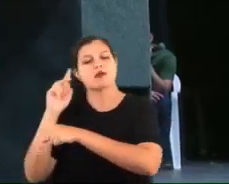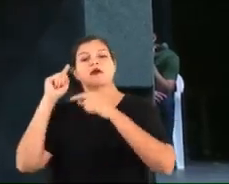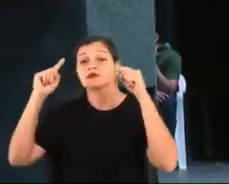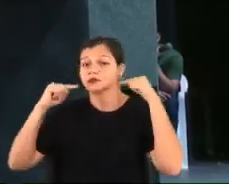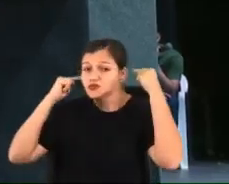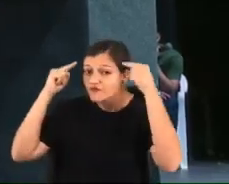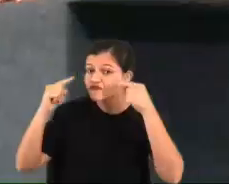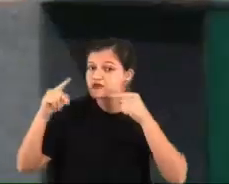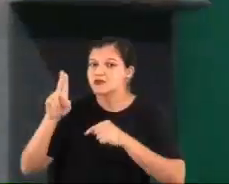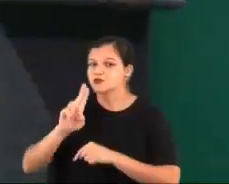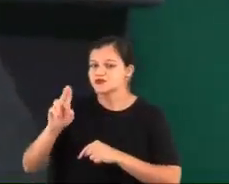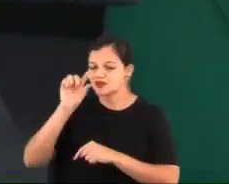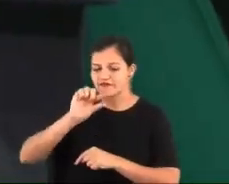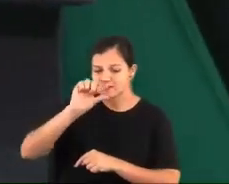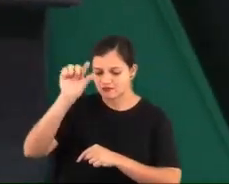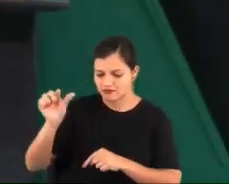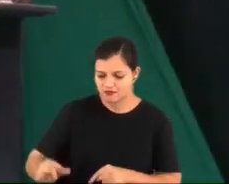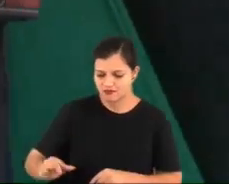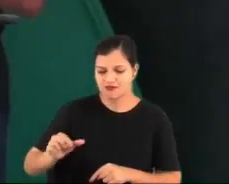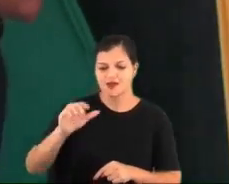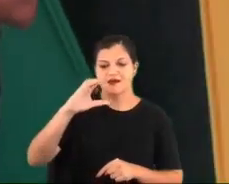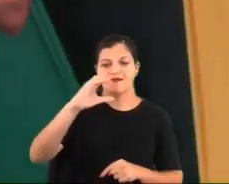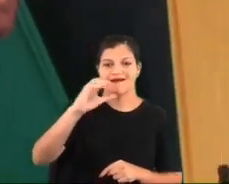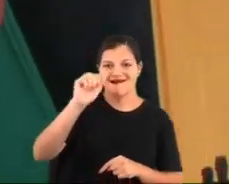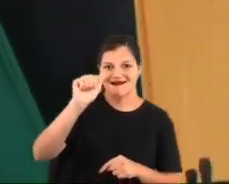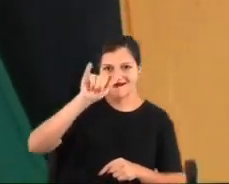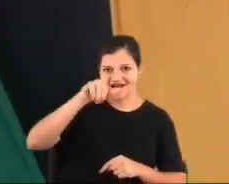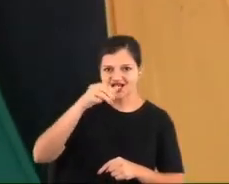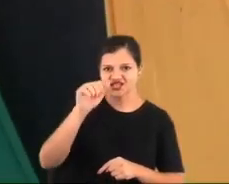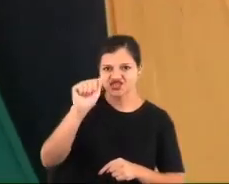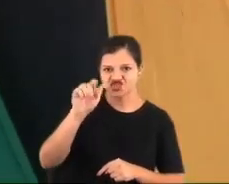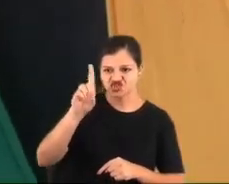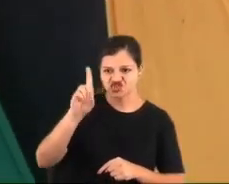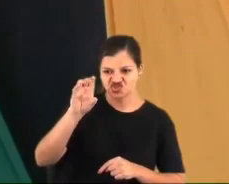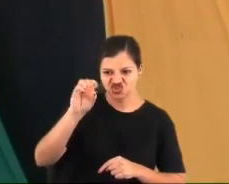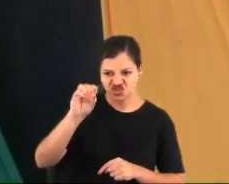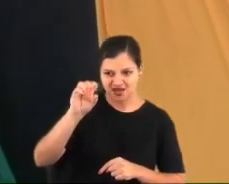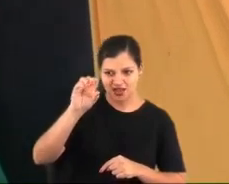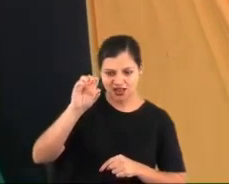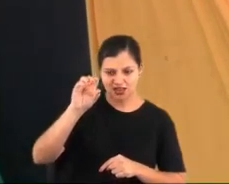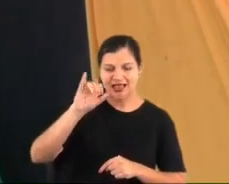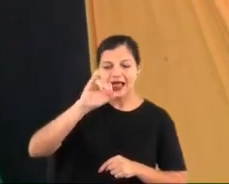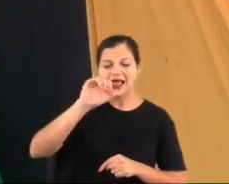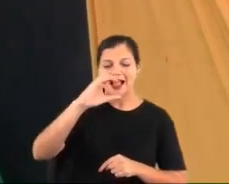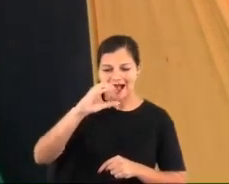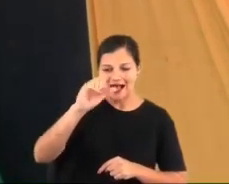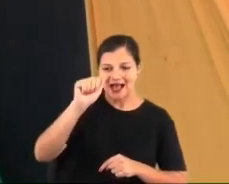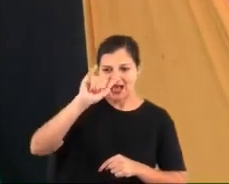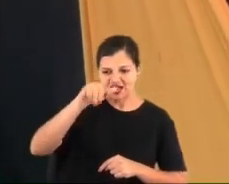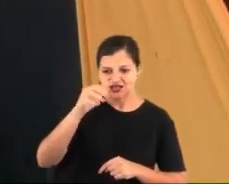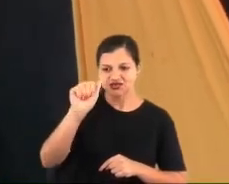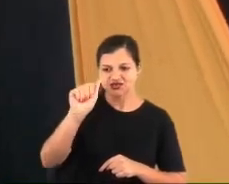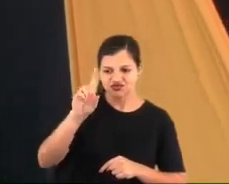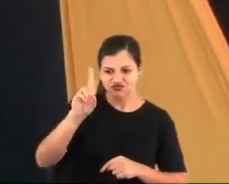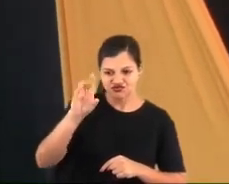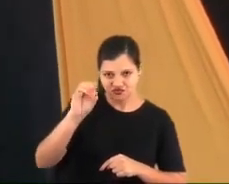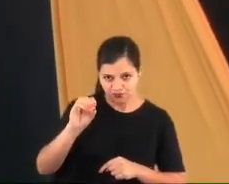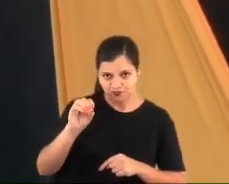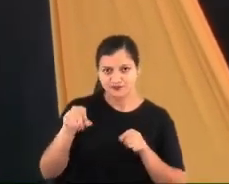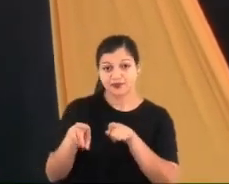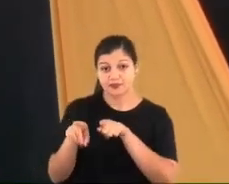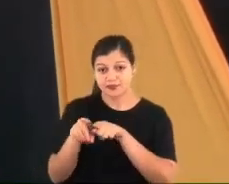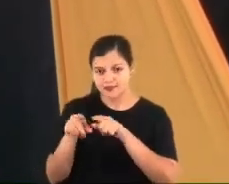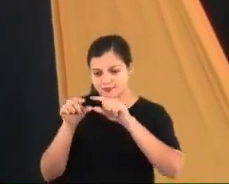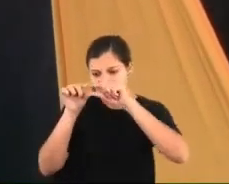cajado e a vara, tá bom? E quando uma ovelha se desgarrava, o que ele fazia? Ele ia lá